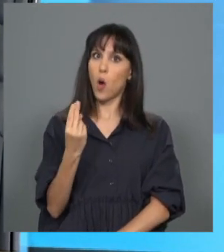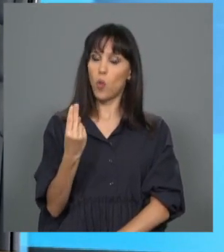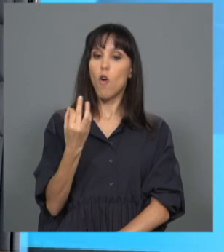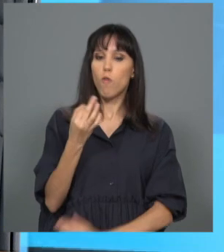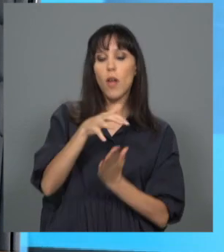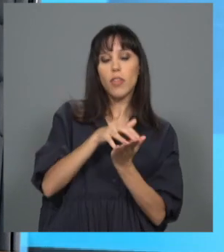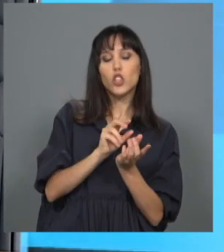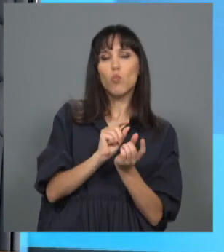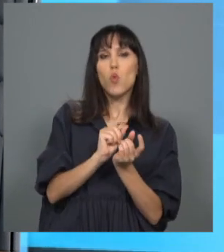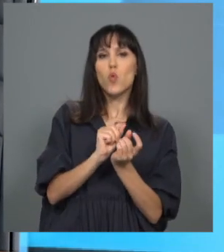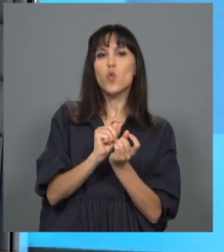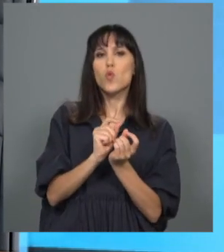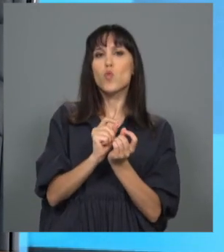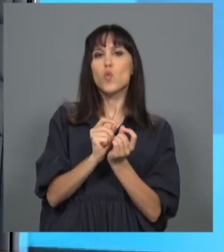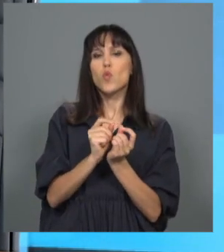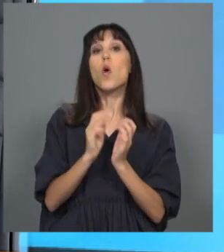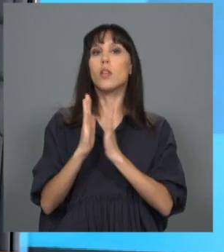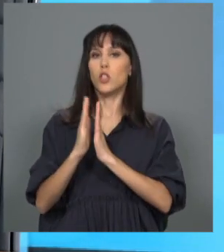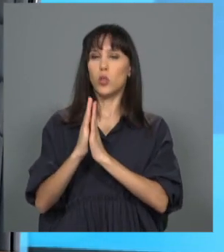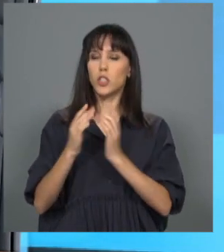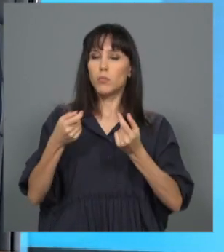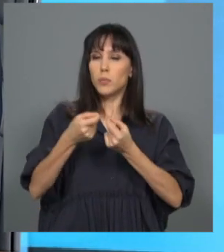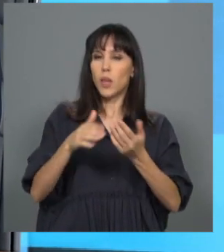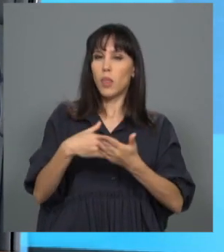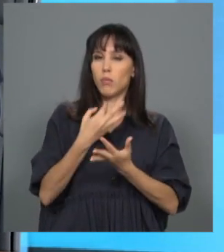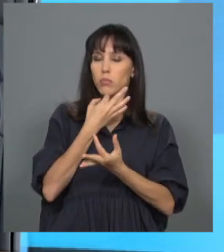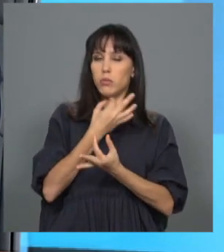portanto, mexido, teologicamente apurado.